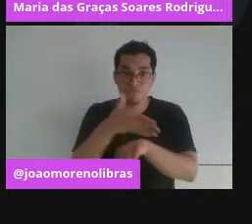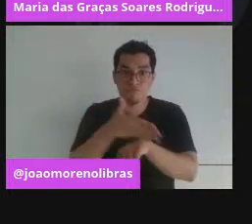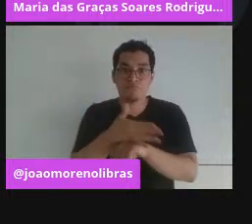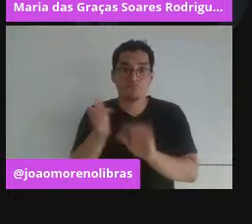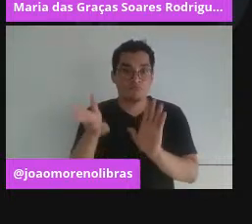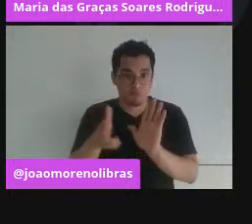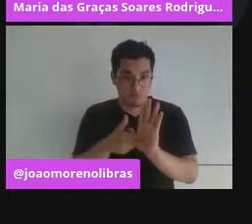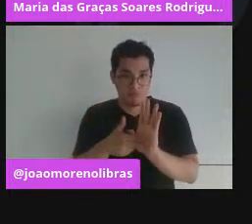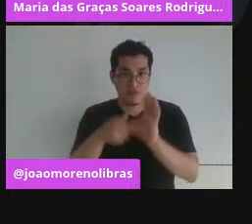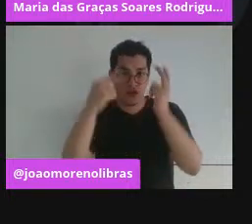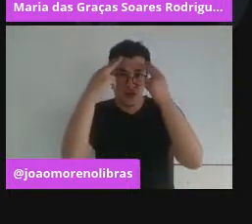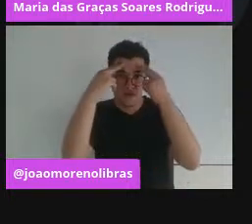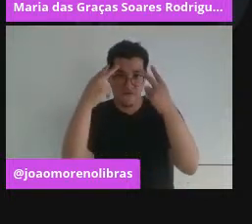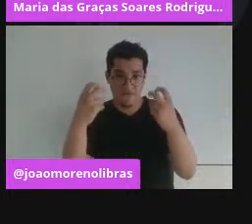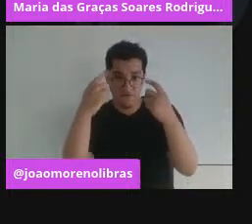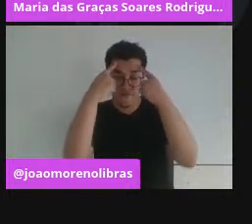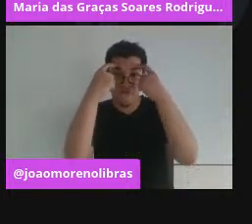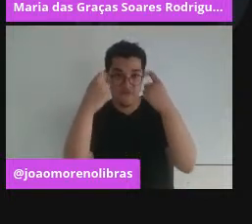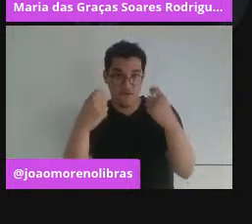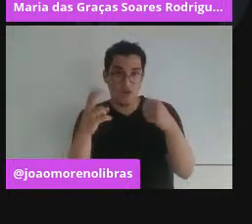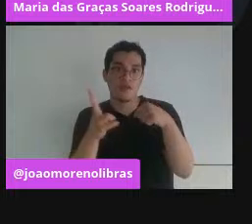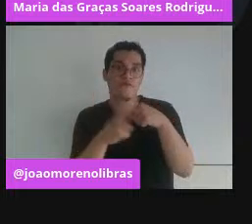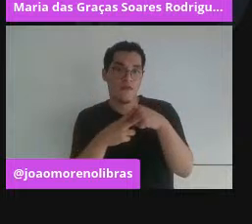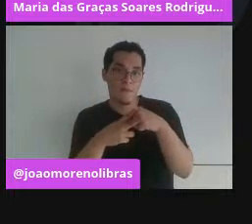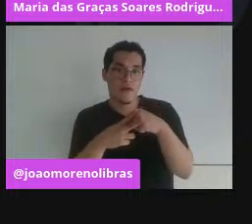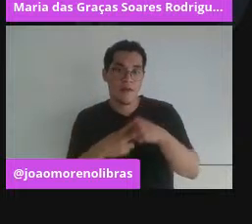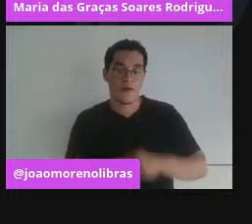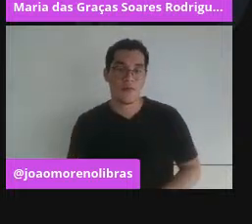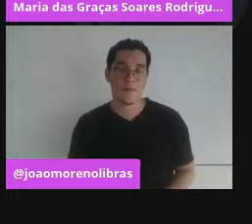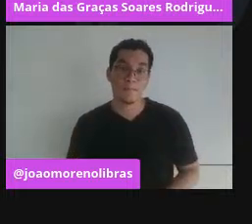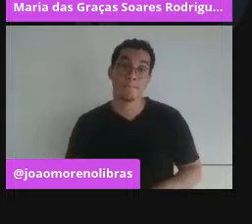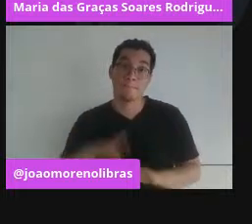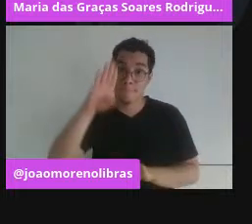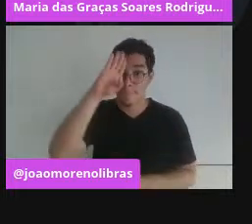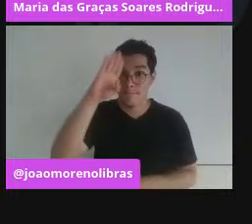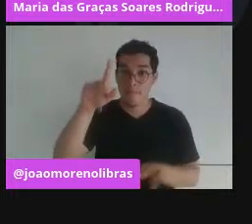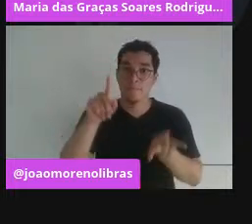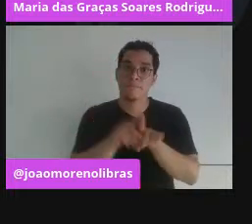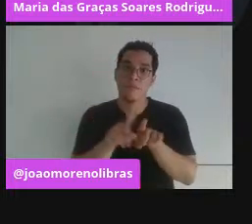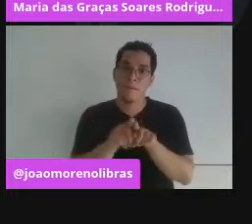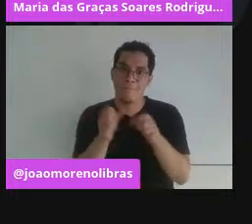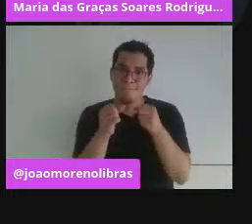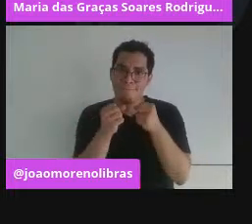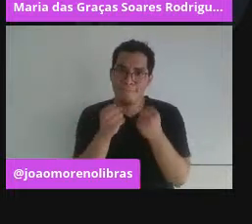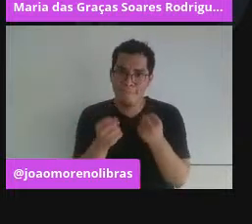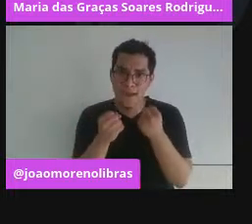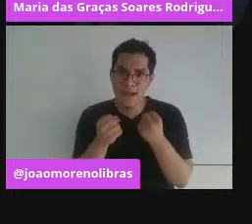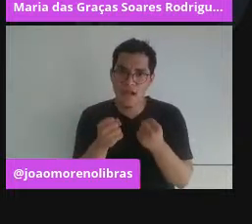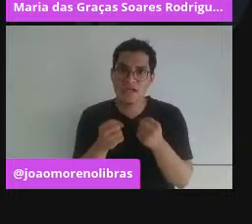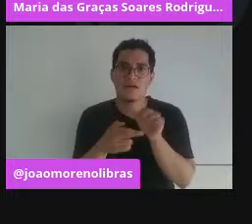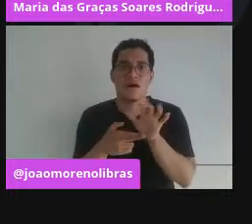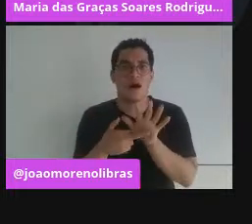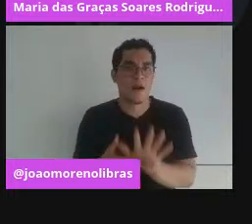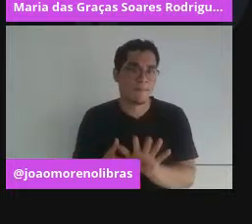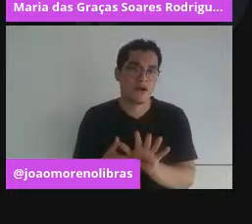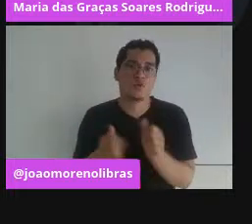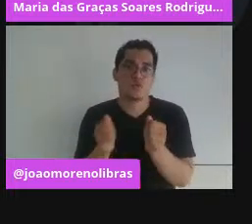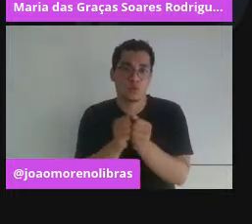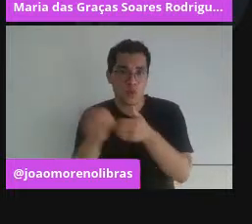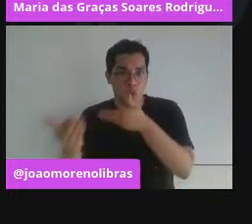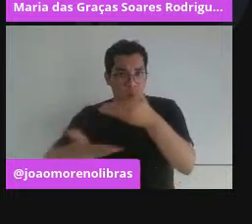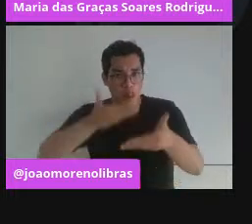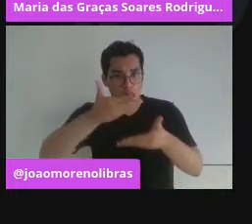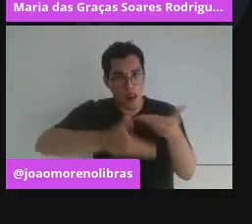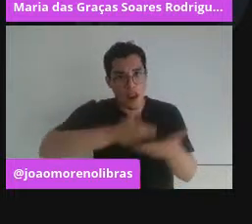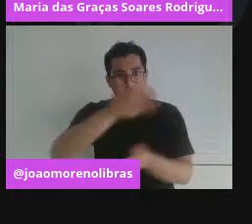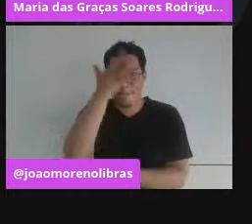violência verbal, assim como o peso dessas representações sobre as relações. E aí, eu vou voltar